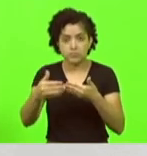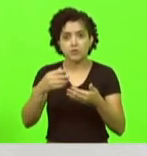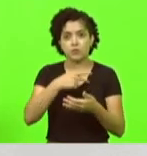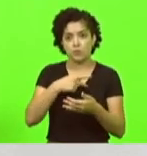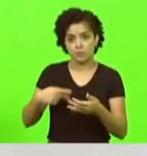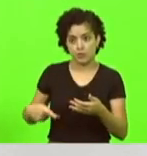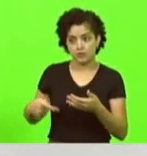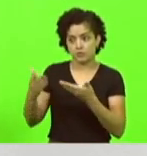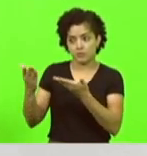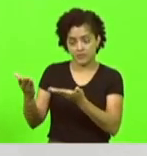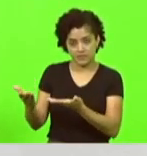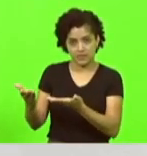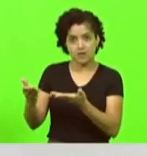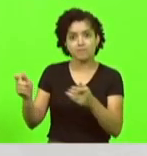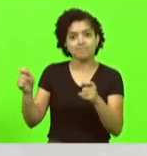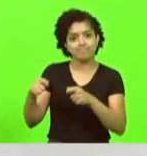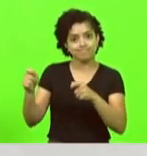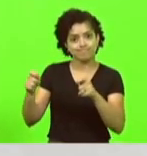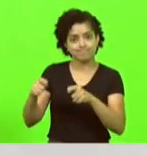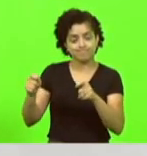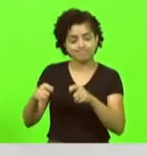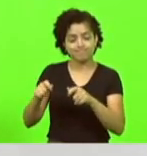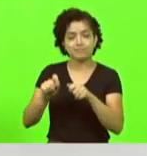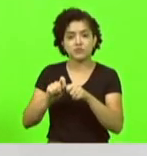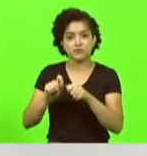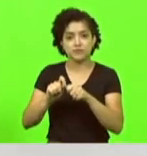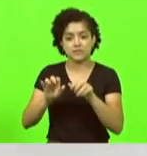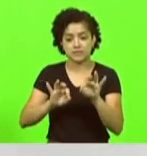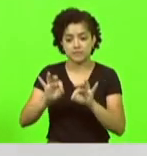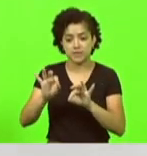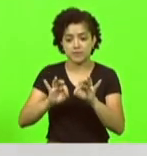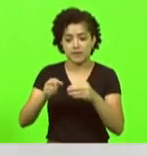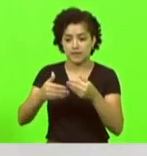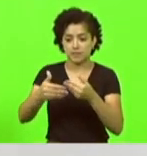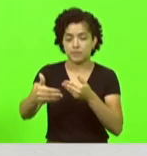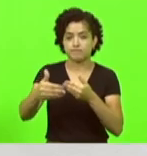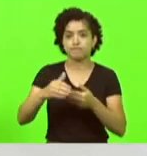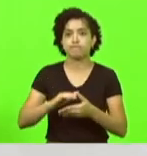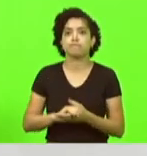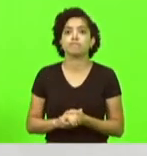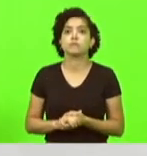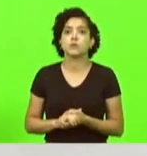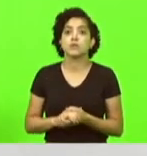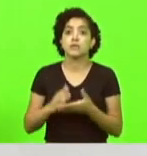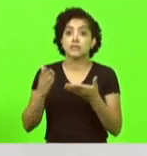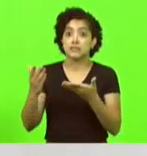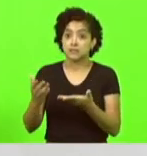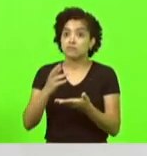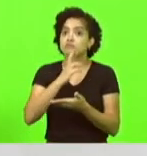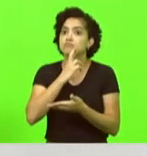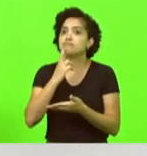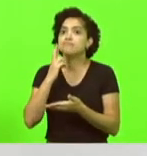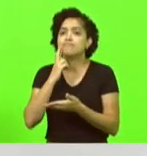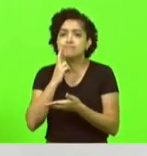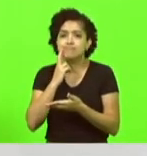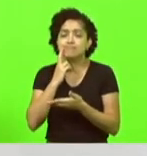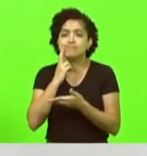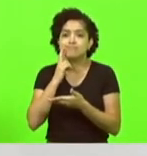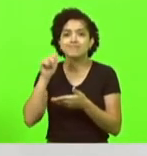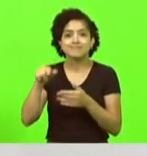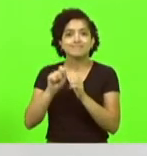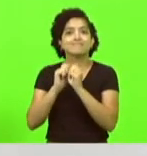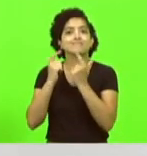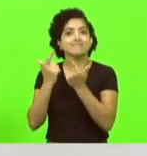terá esta oportunidade de fazê-lo nos próximos meses o nosso restaurante tão cobrado por todos os